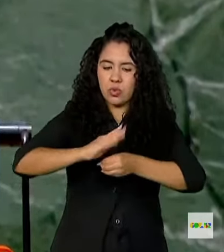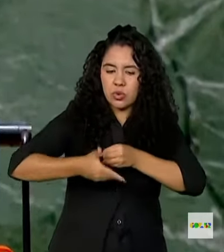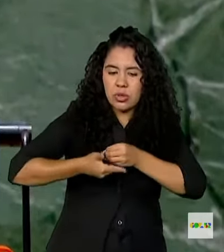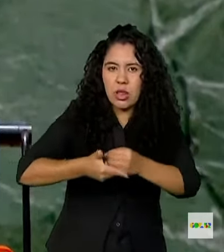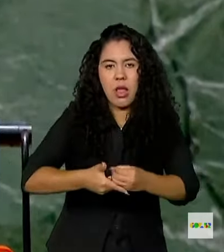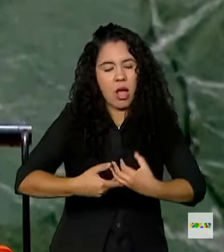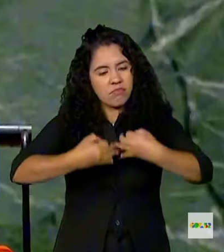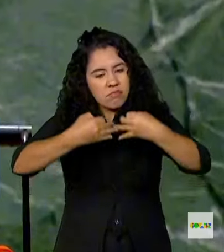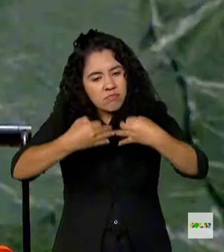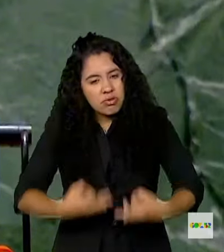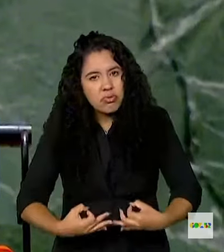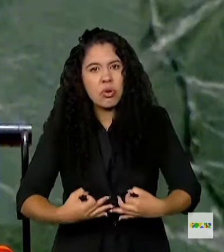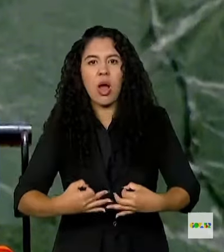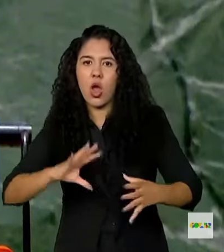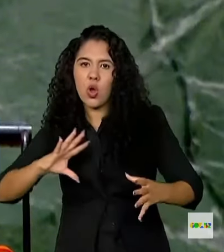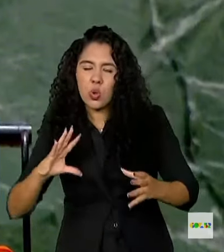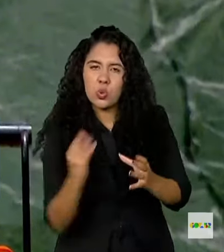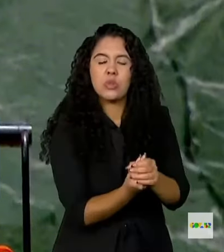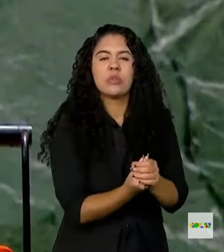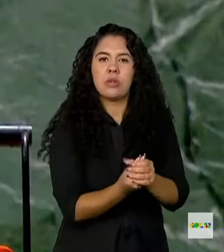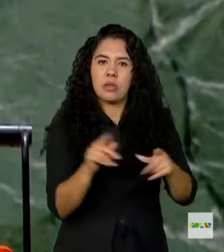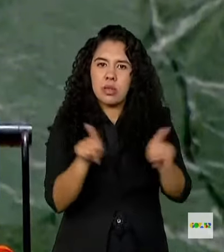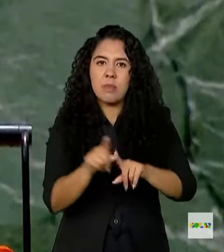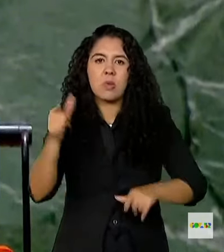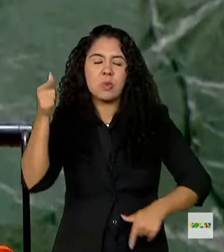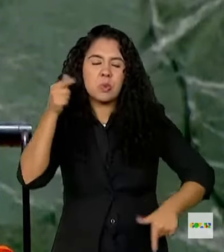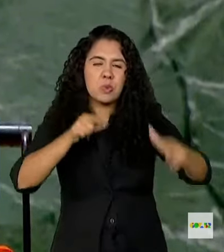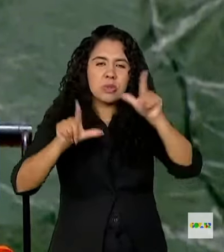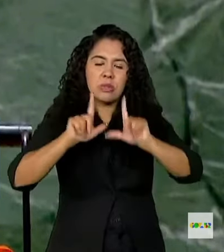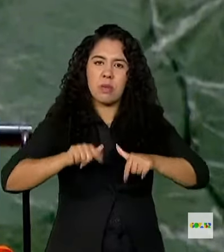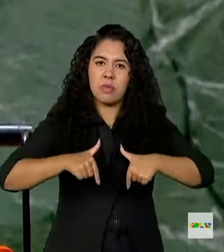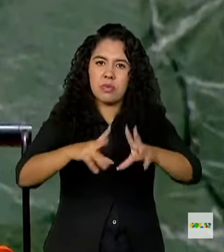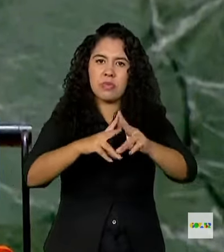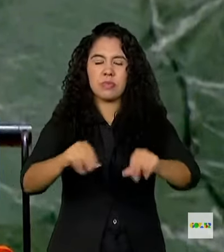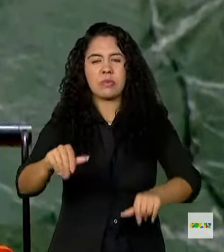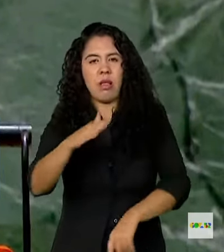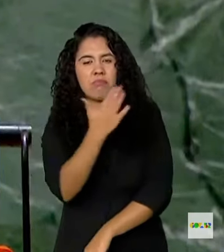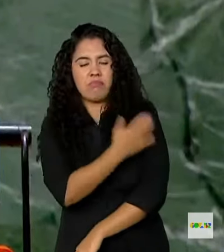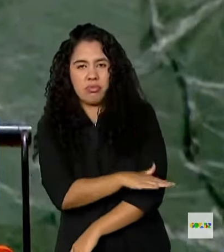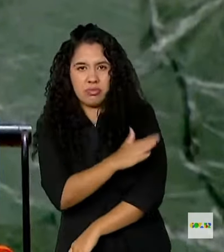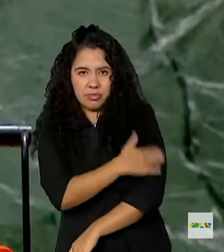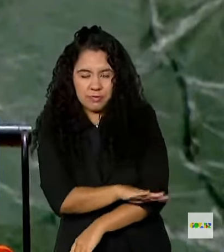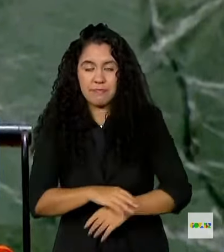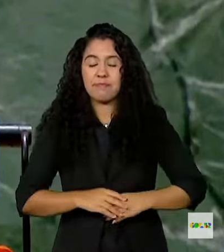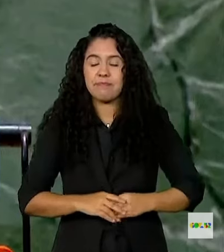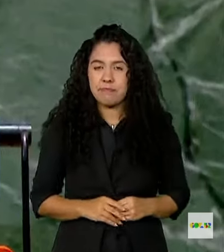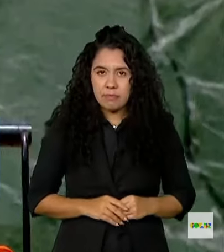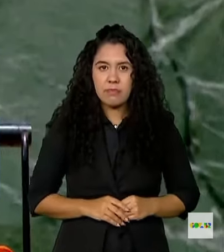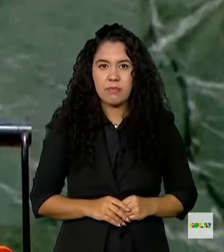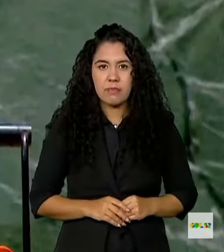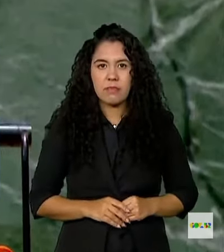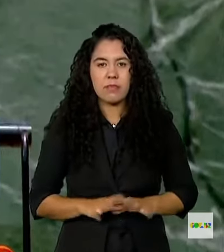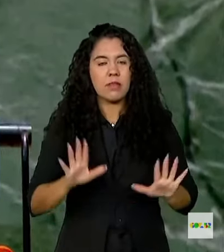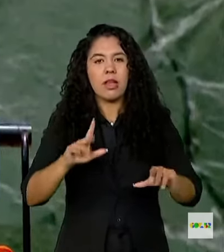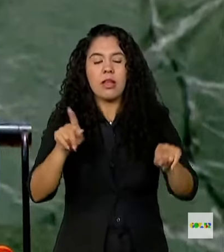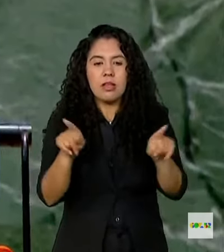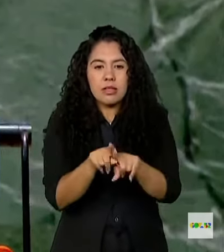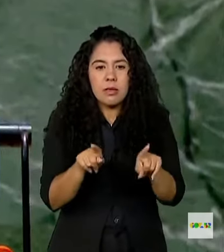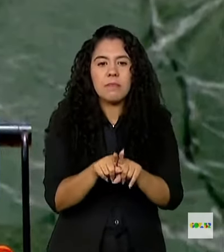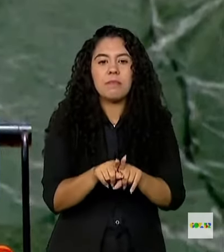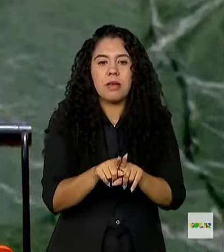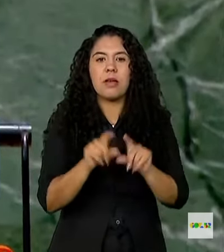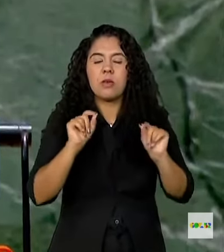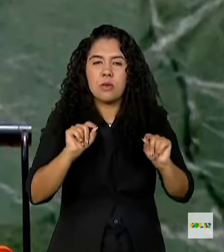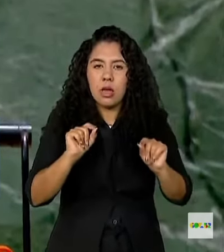eficiente, inclusivo e que enfrente todas as formas de discriminação, que não se intimida ante